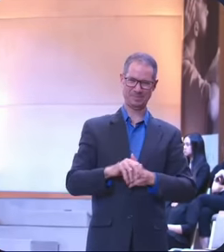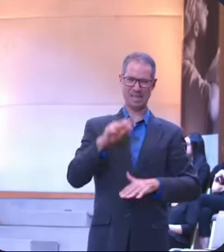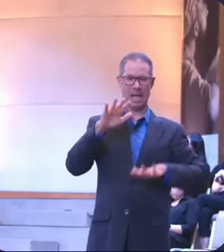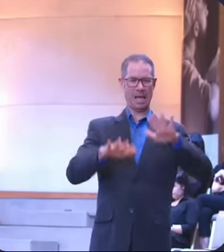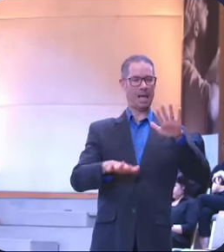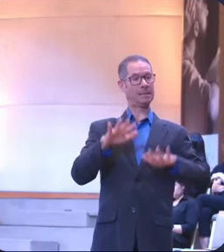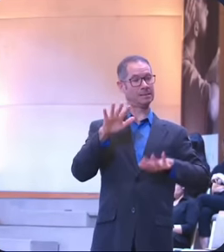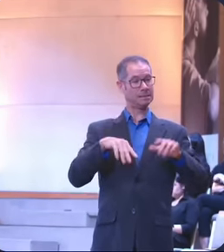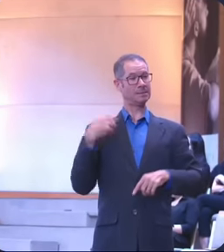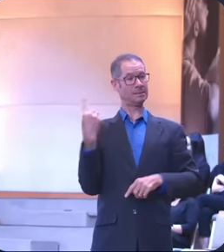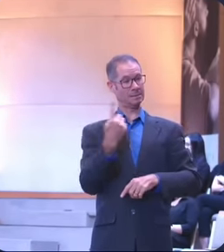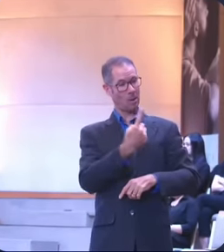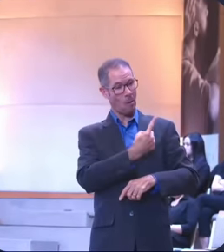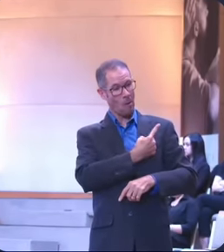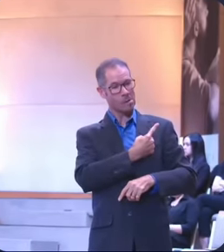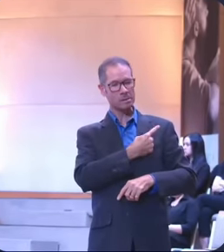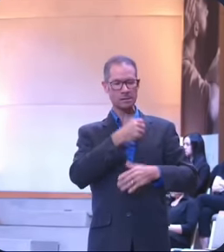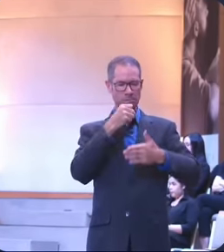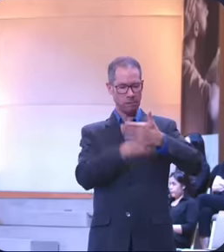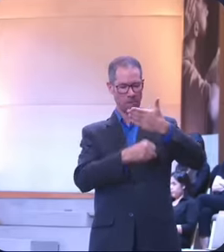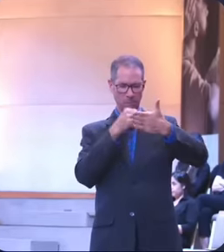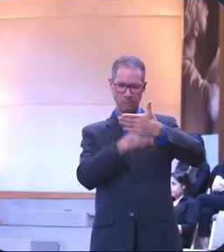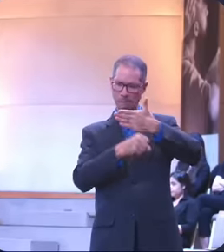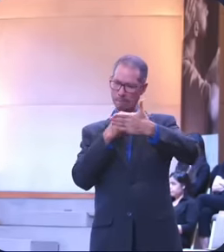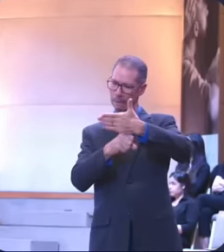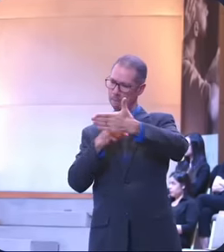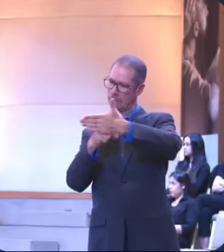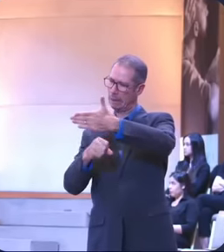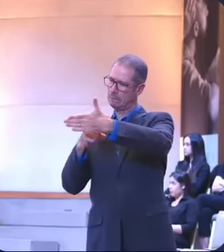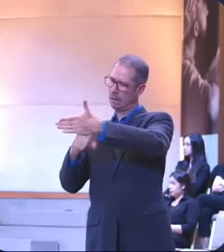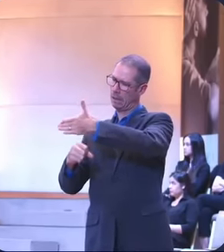Às vezes nós estamos no meio de lutas,